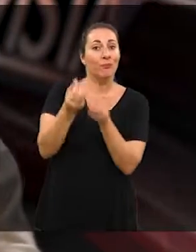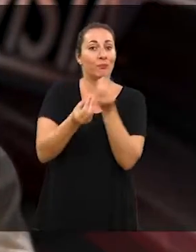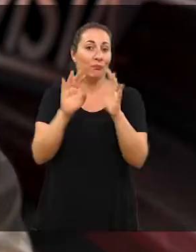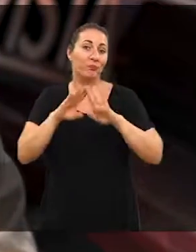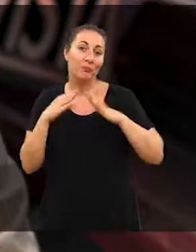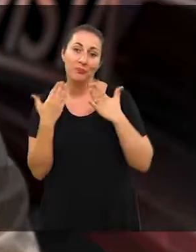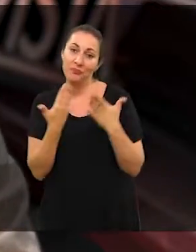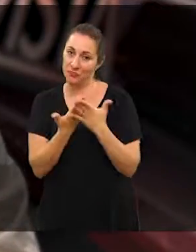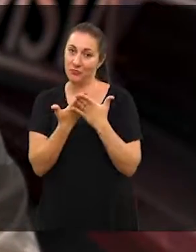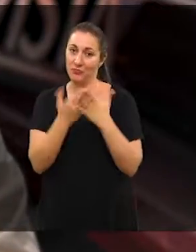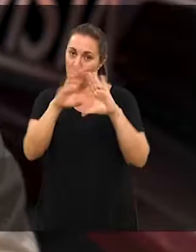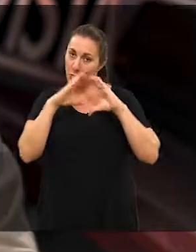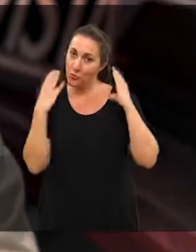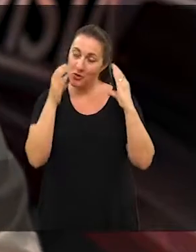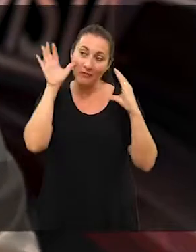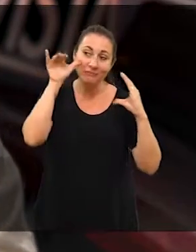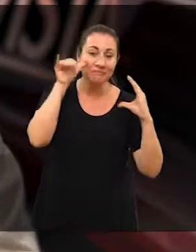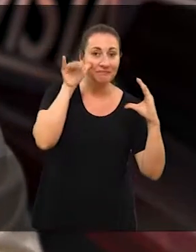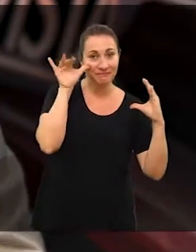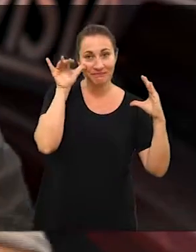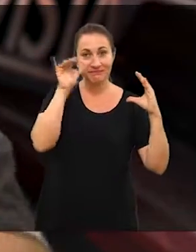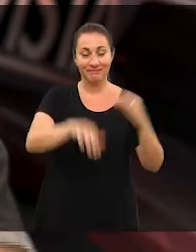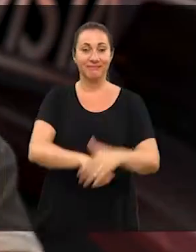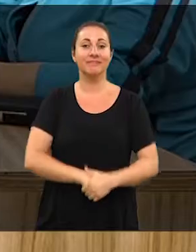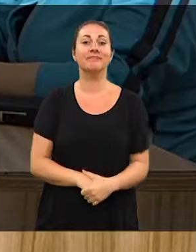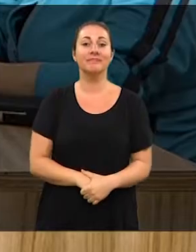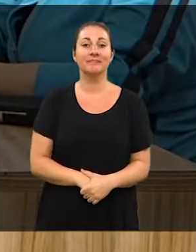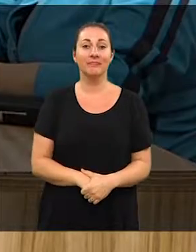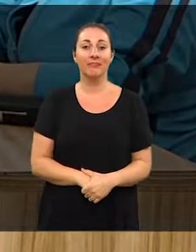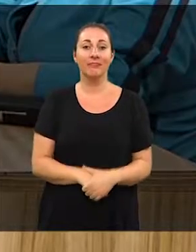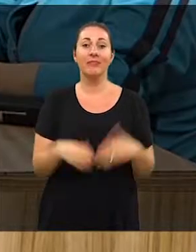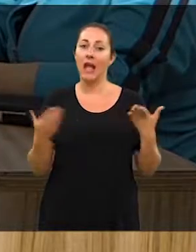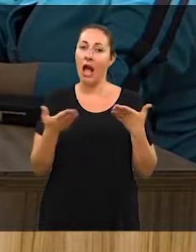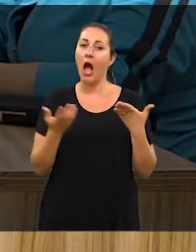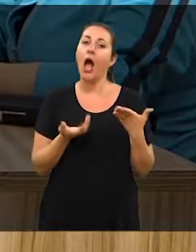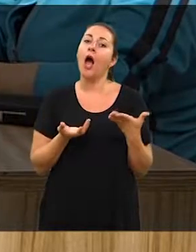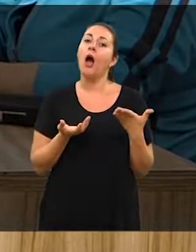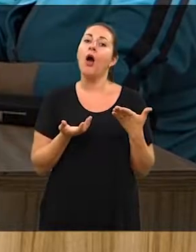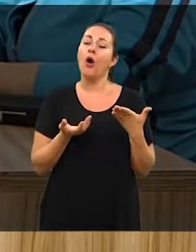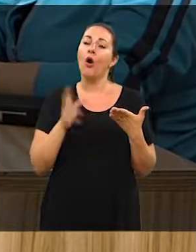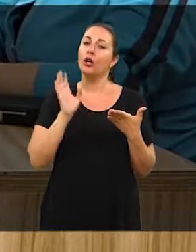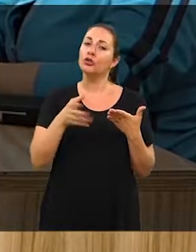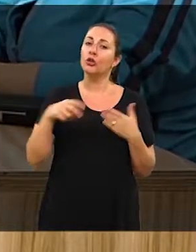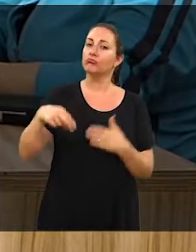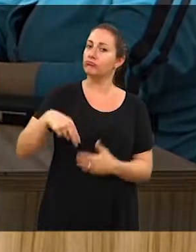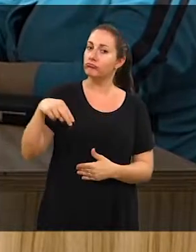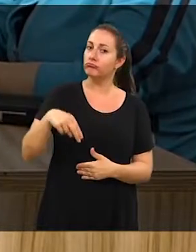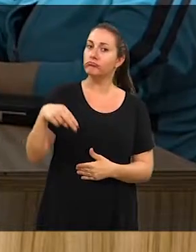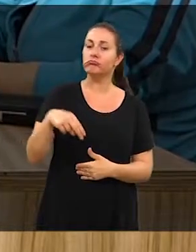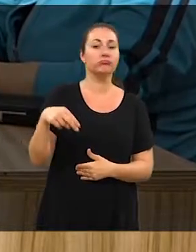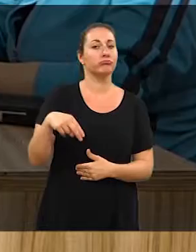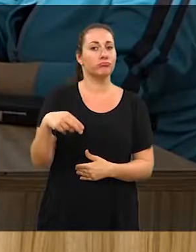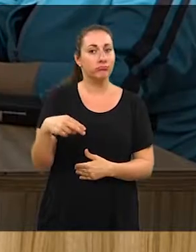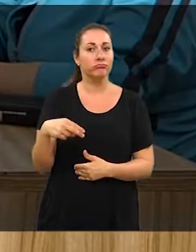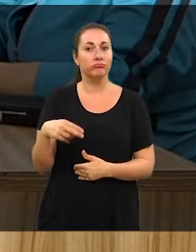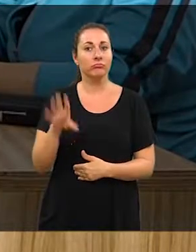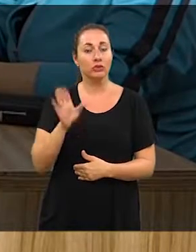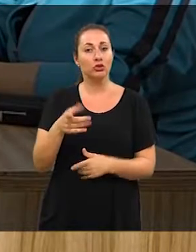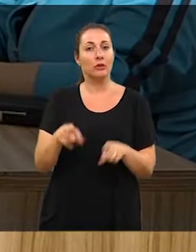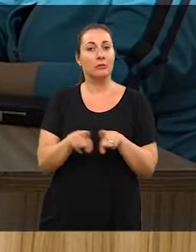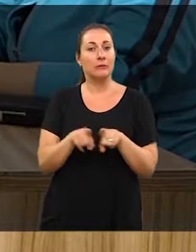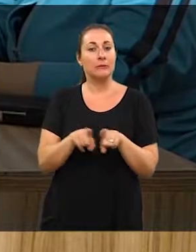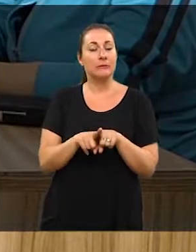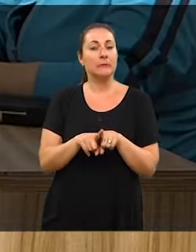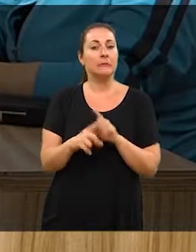é, para que o público que esteja aí veja como é que é a escola também. E então agora a gente já está na metade de novembro, né? E já